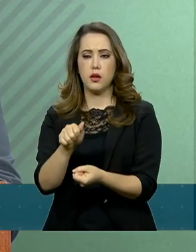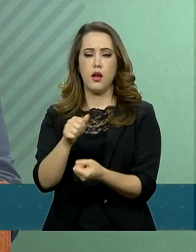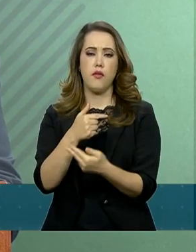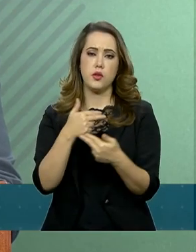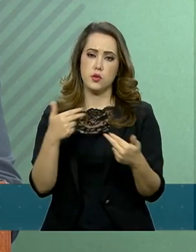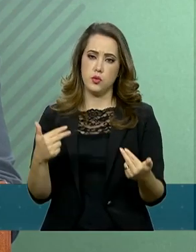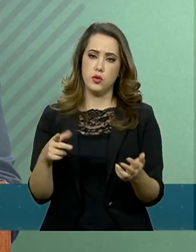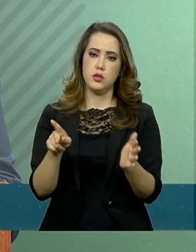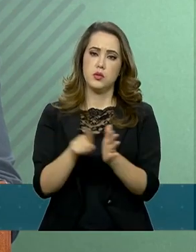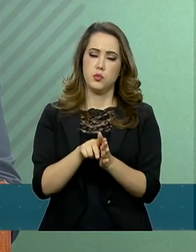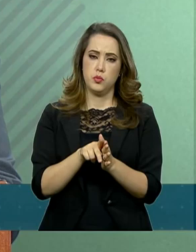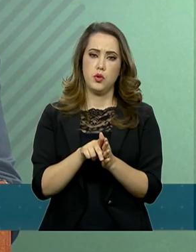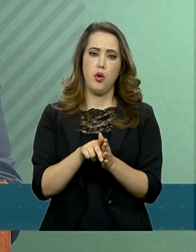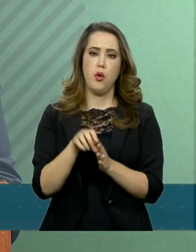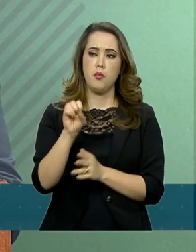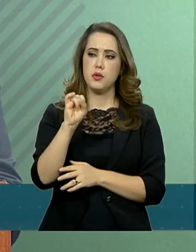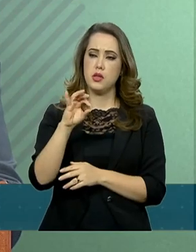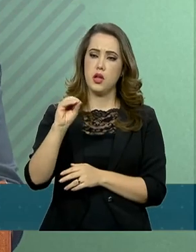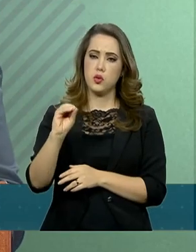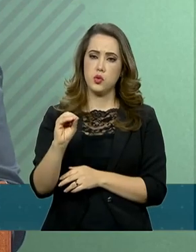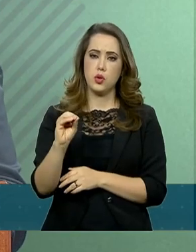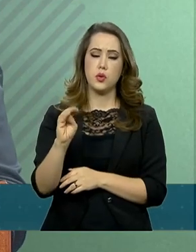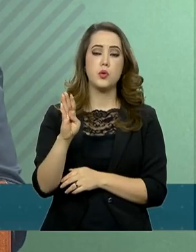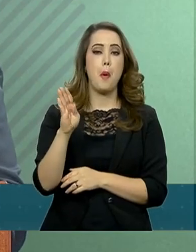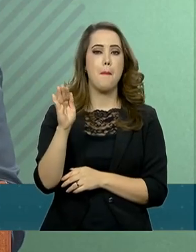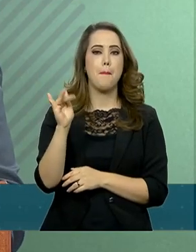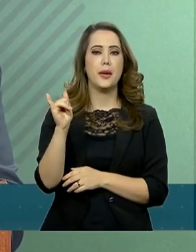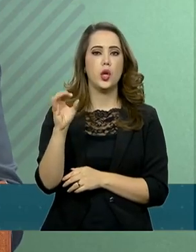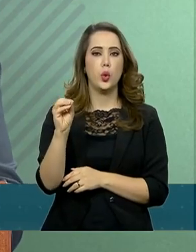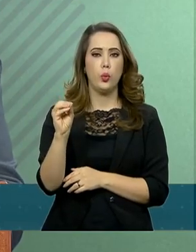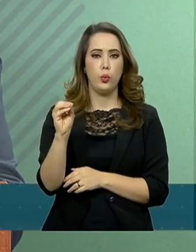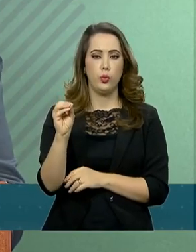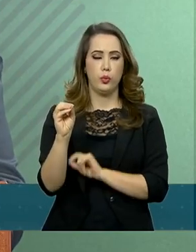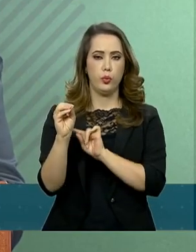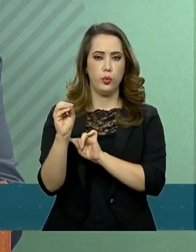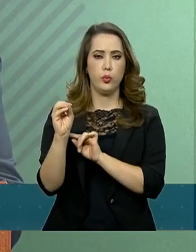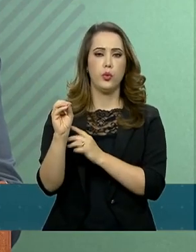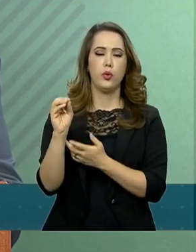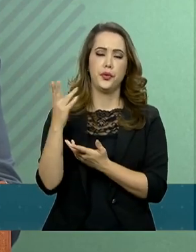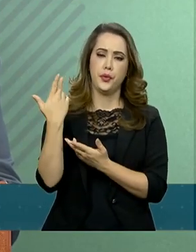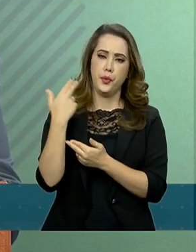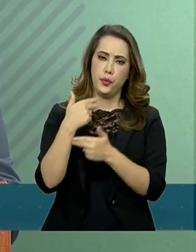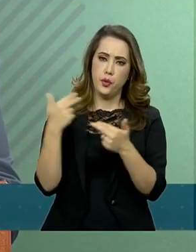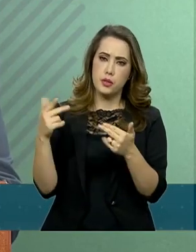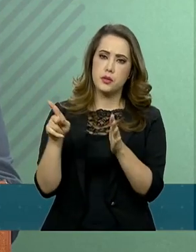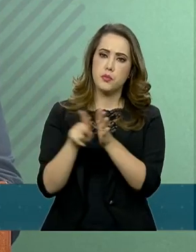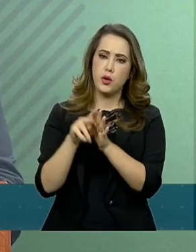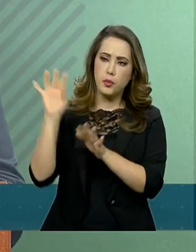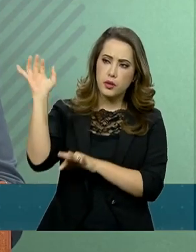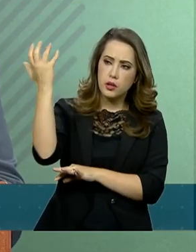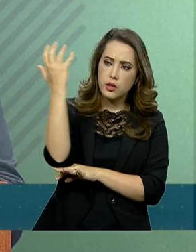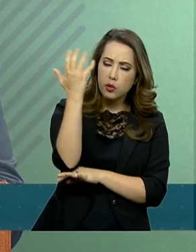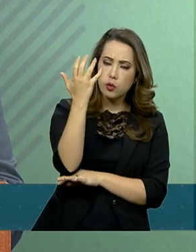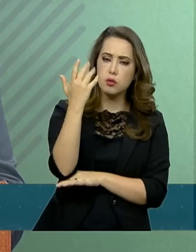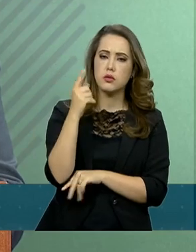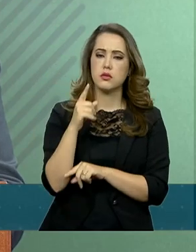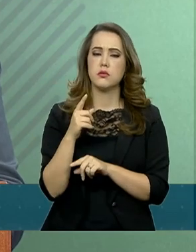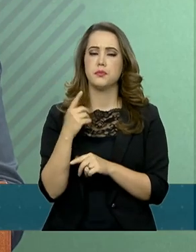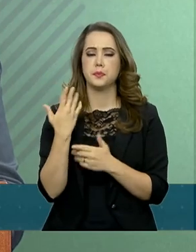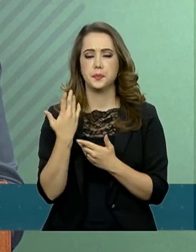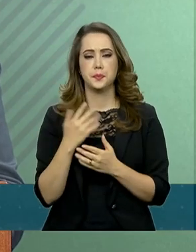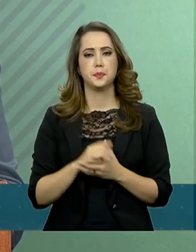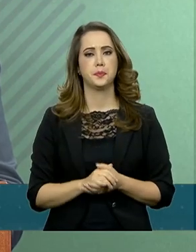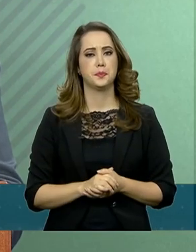da sócio biodiversidade e do extrativismo o programa